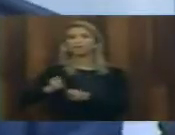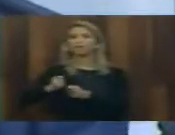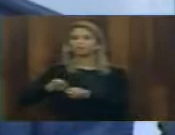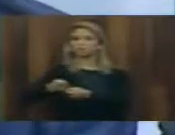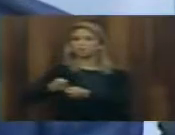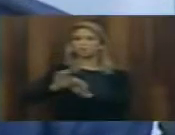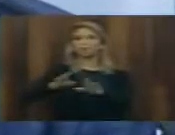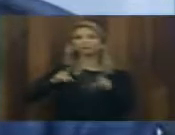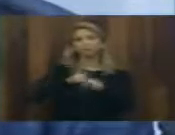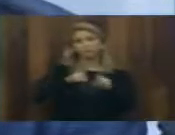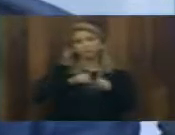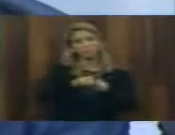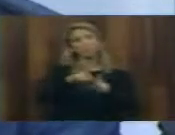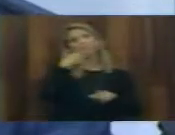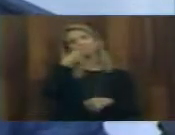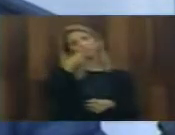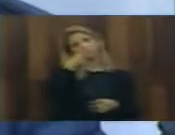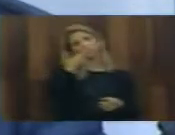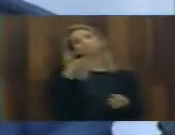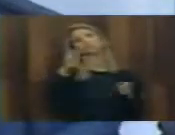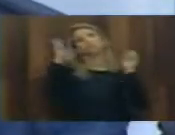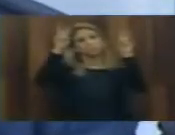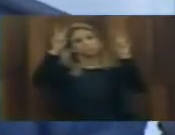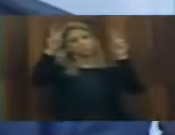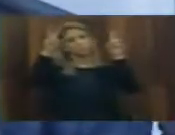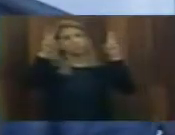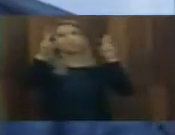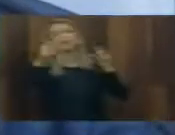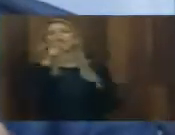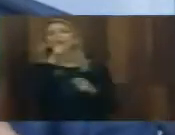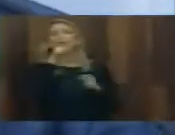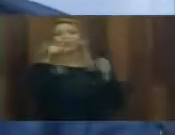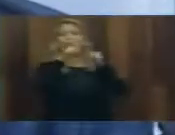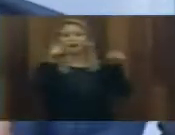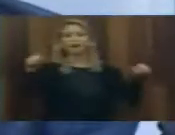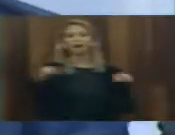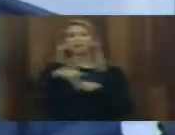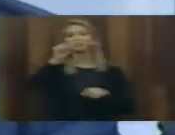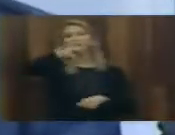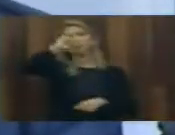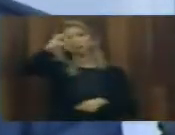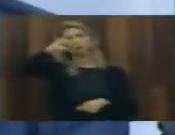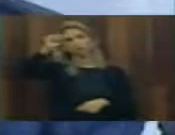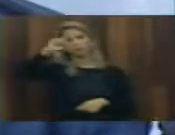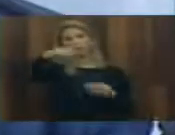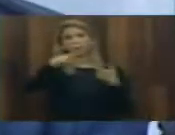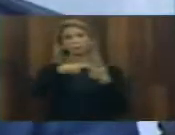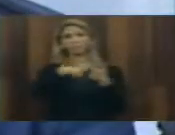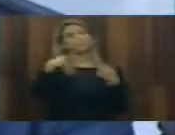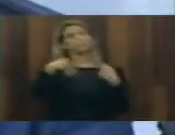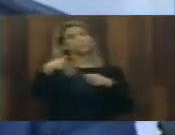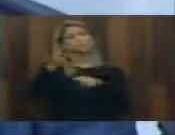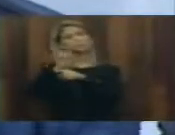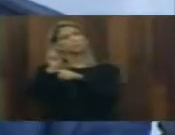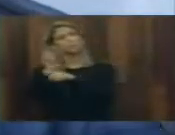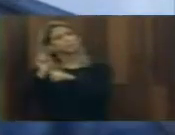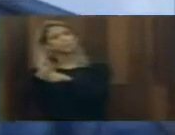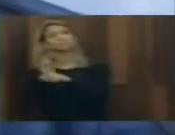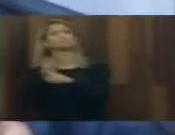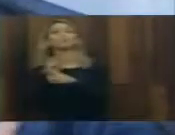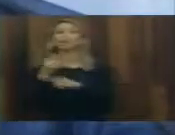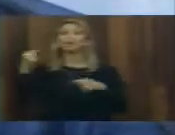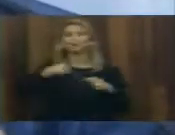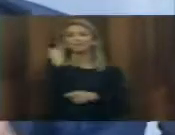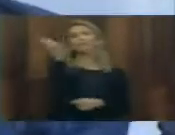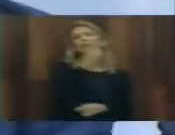uma defesa da Laguna de Araruama ao proteger a atividade artesanal do pescador, proteger automaticamente a nossa